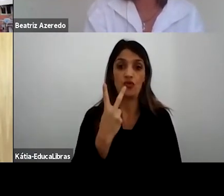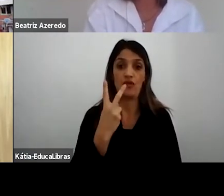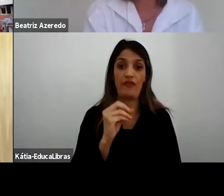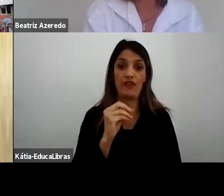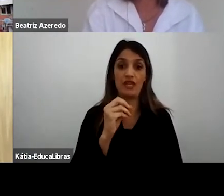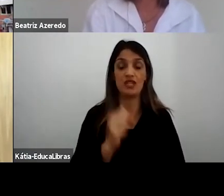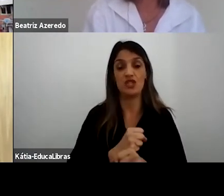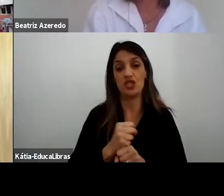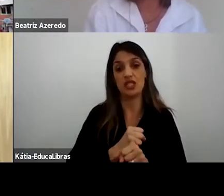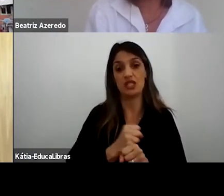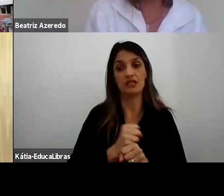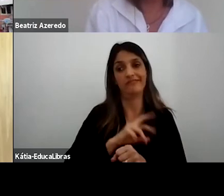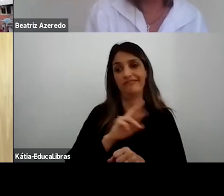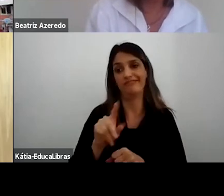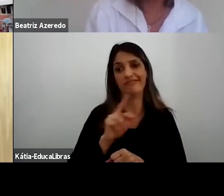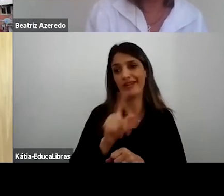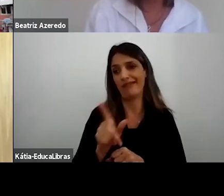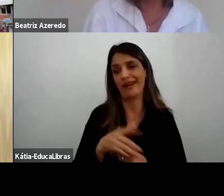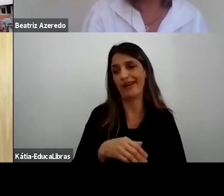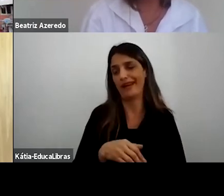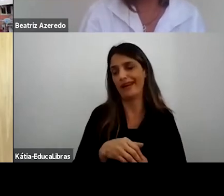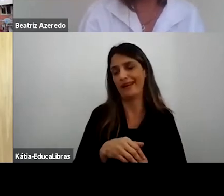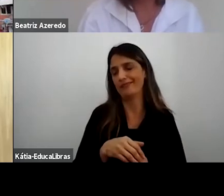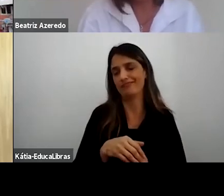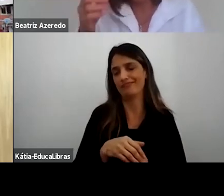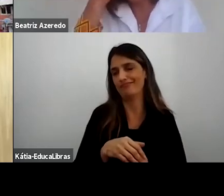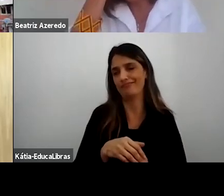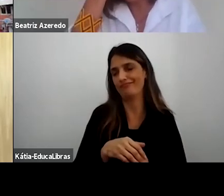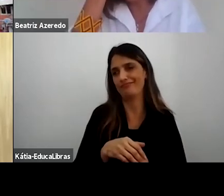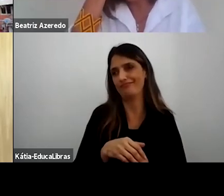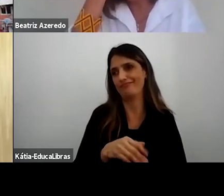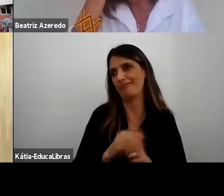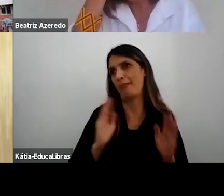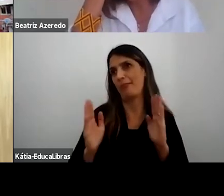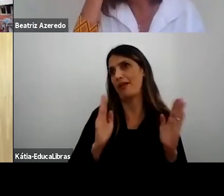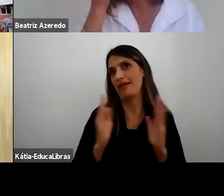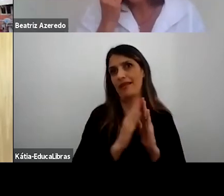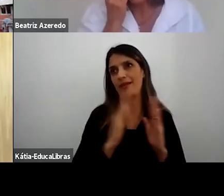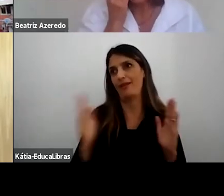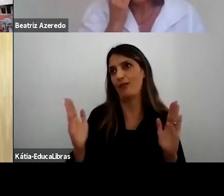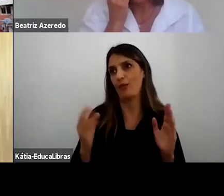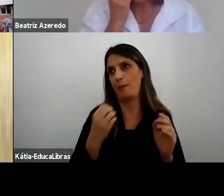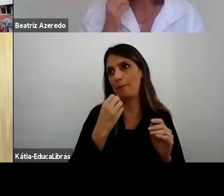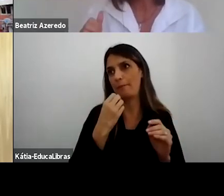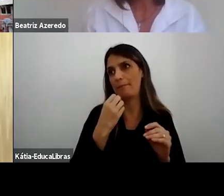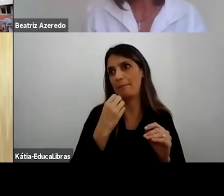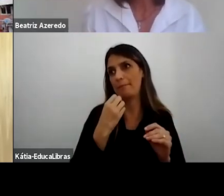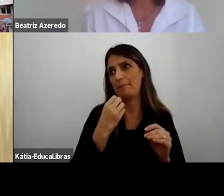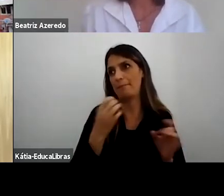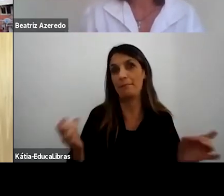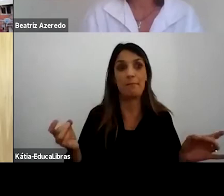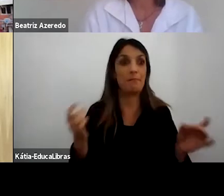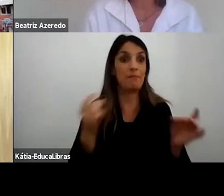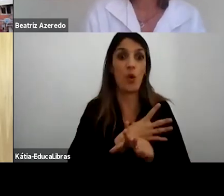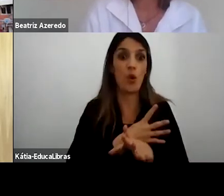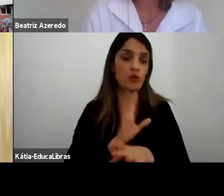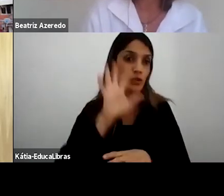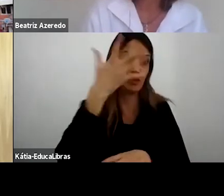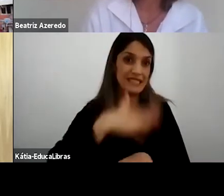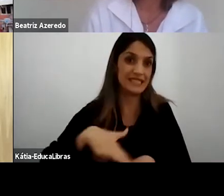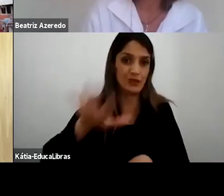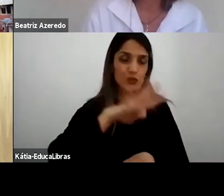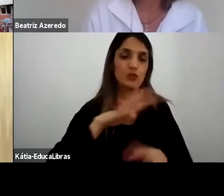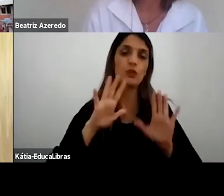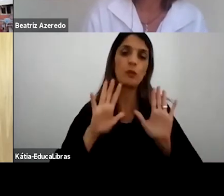gente gostaria, assim, de fazer ou de ter. Mas acho que é a primeira coisa do ponto de vista pessoal. Eu gostaria que todo mundo que eu